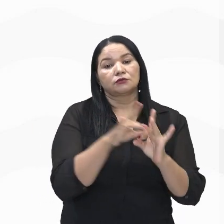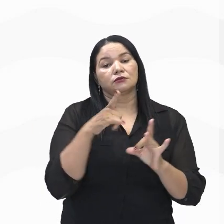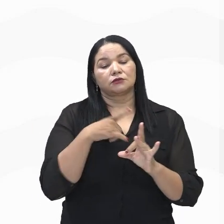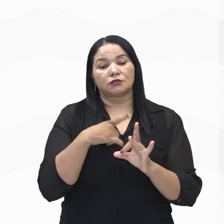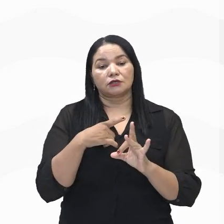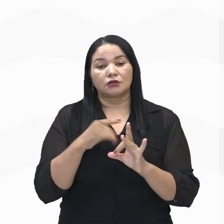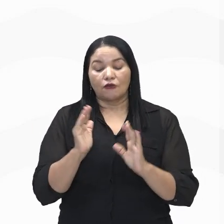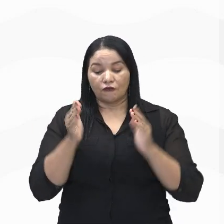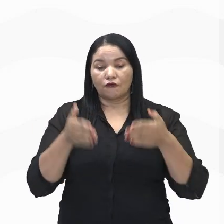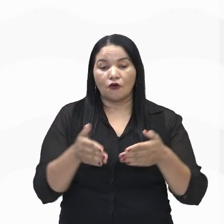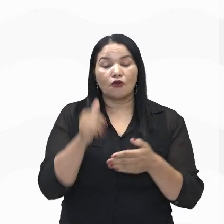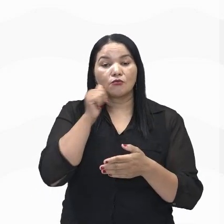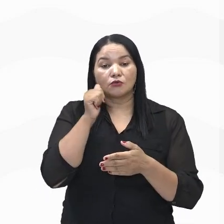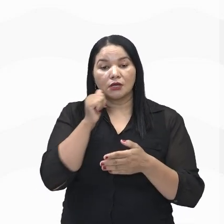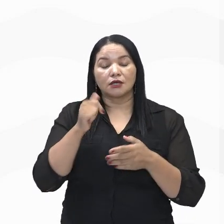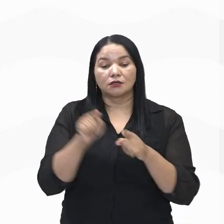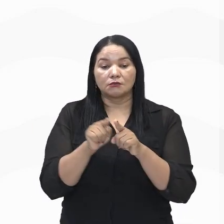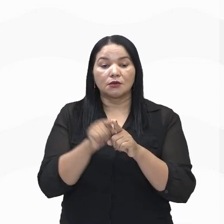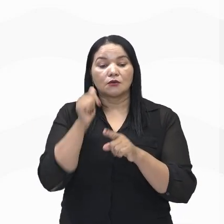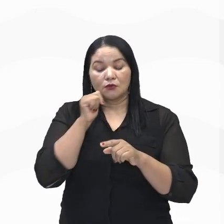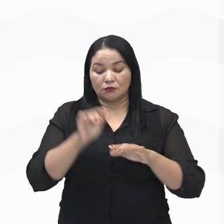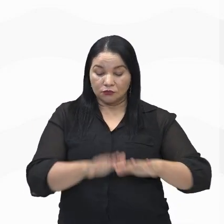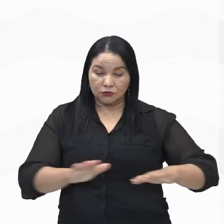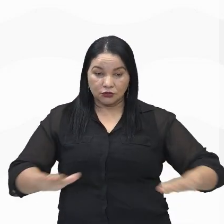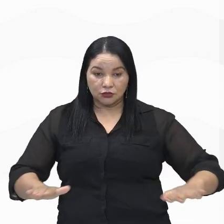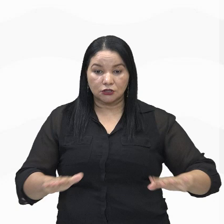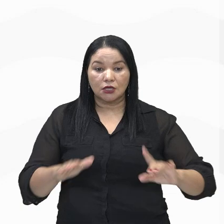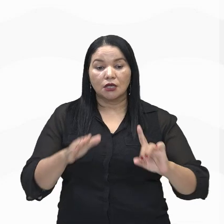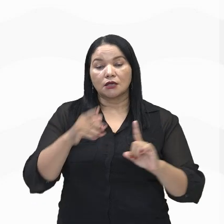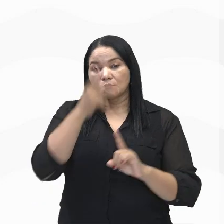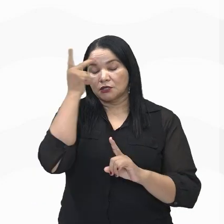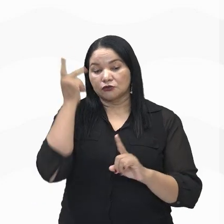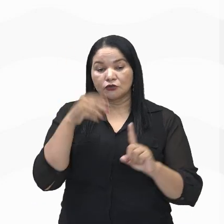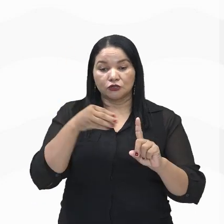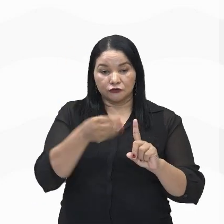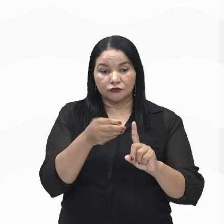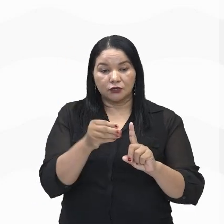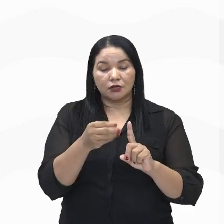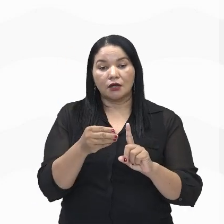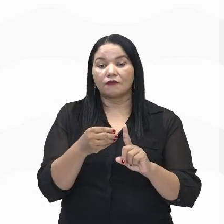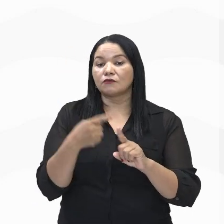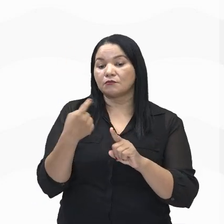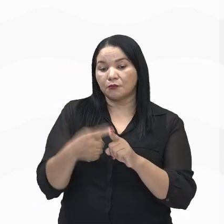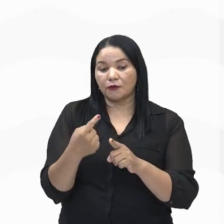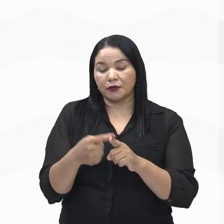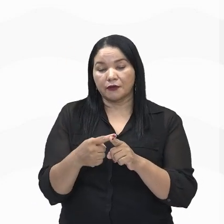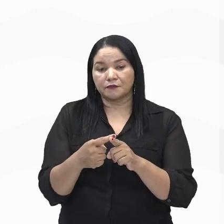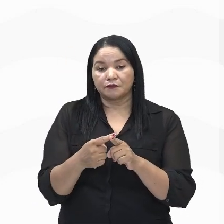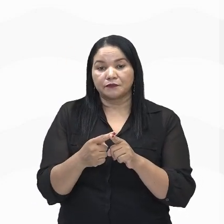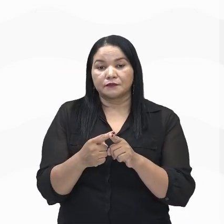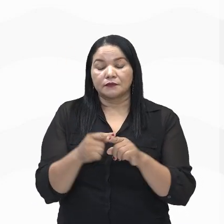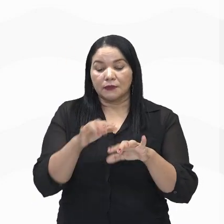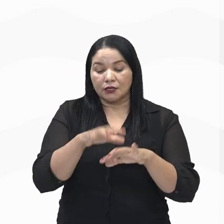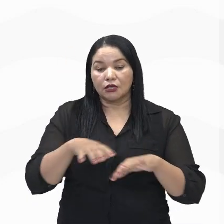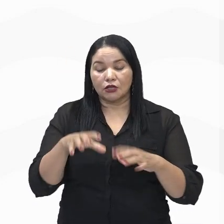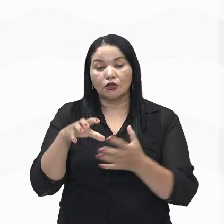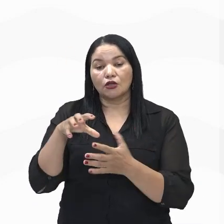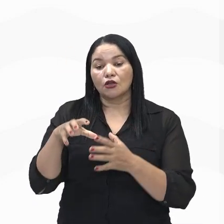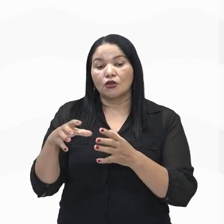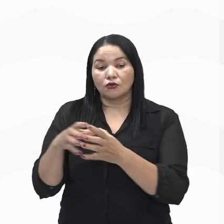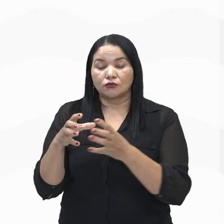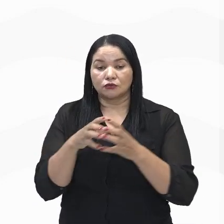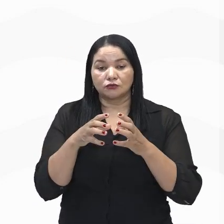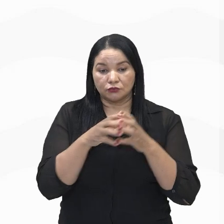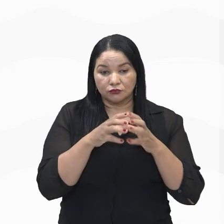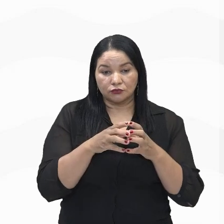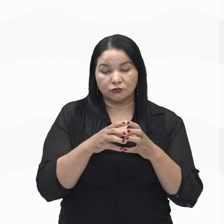em mulheres, meninas e vulneráveis, porque realmente são essas são as mulheres, as